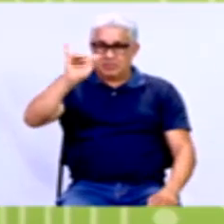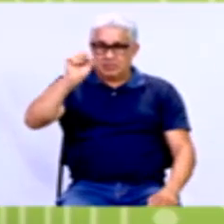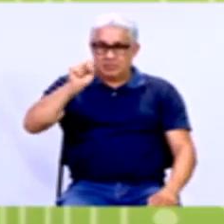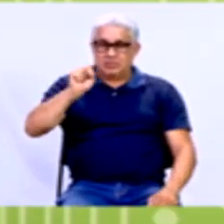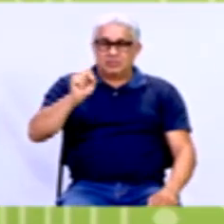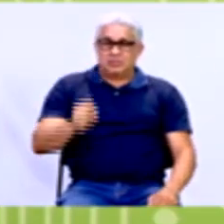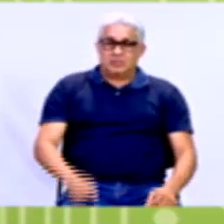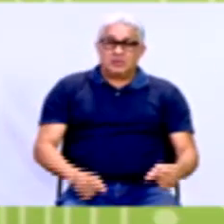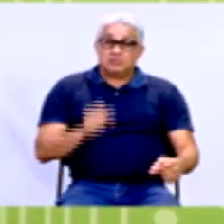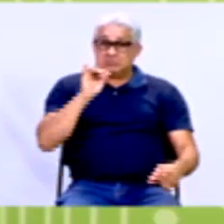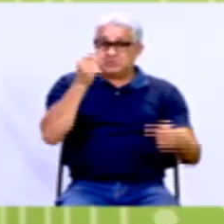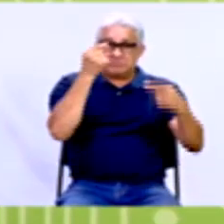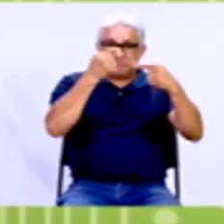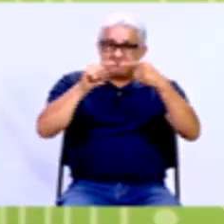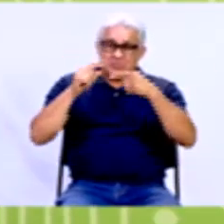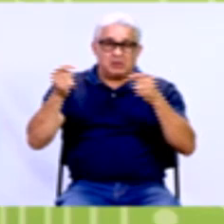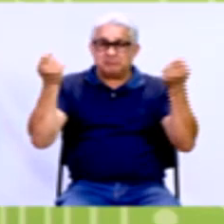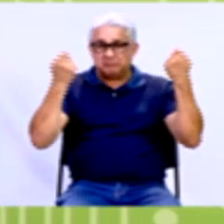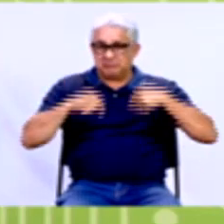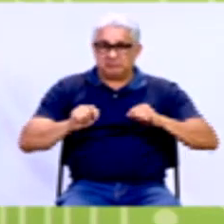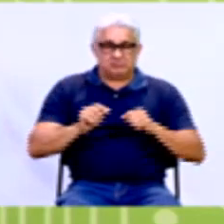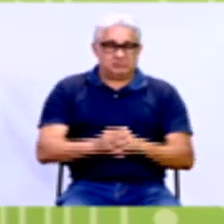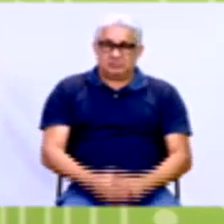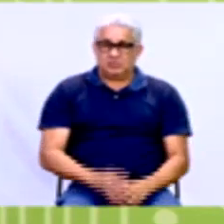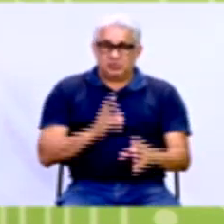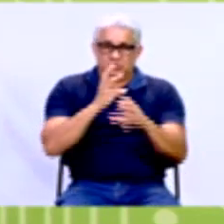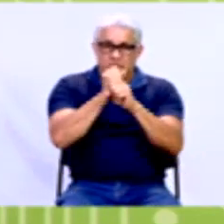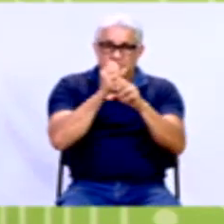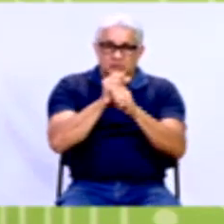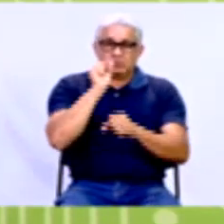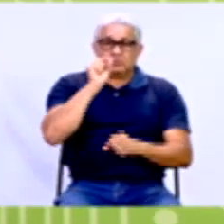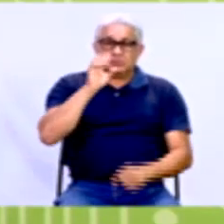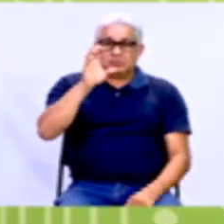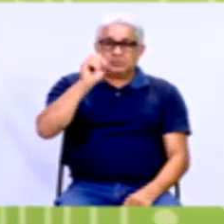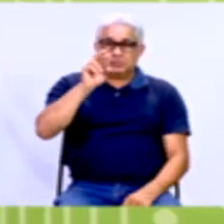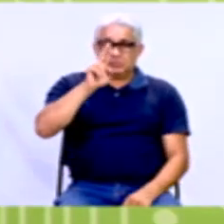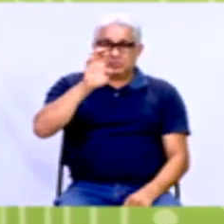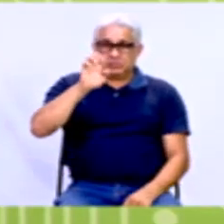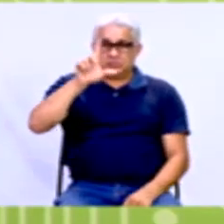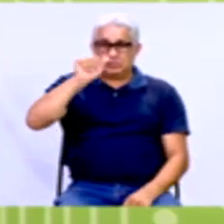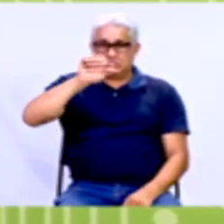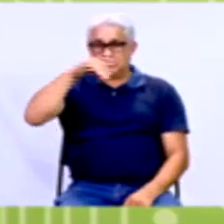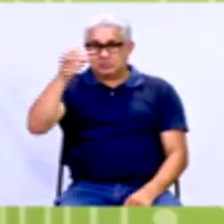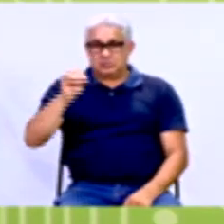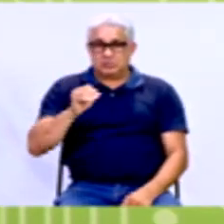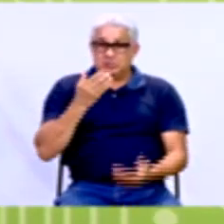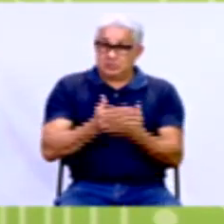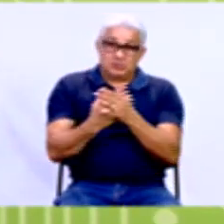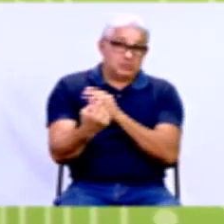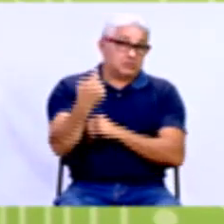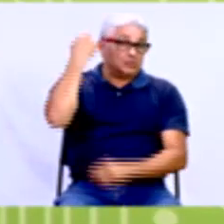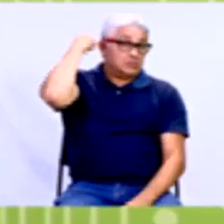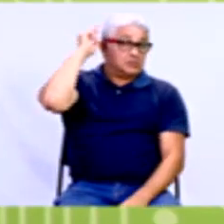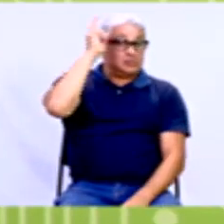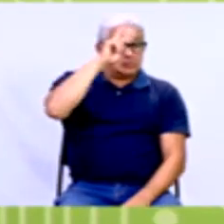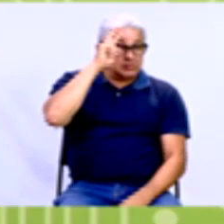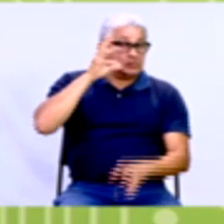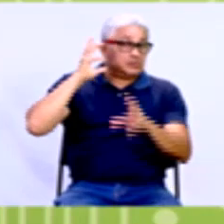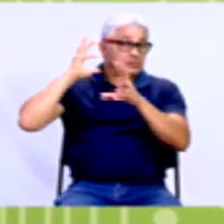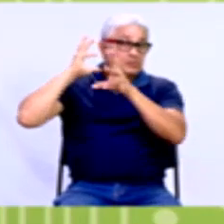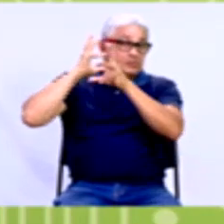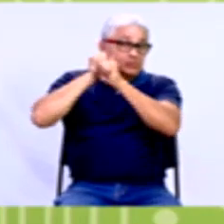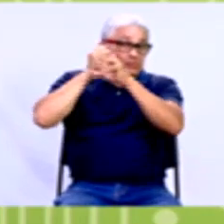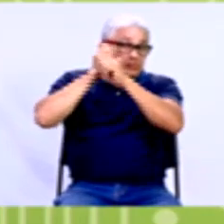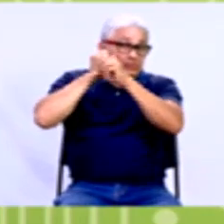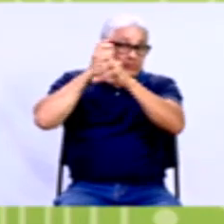correlação, não tem por que a gente ir adiante. O que é correlação? É o que a gente viu na nossa aula passada. São aqueles cálculos que a gente